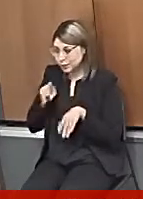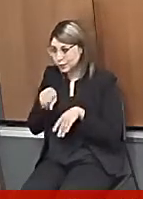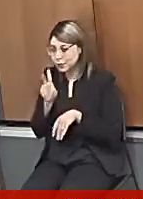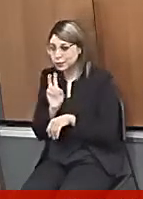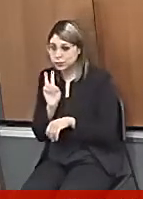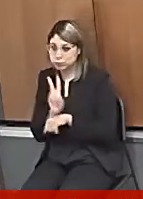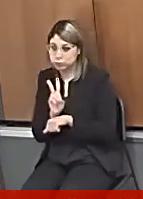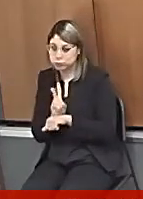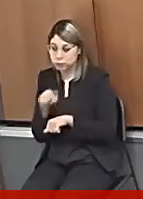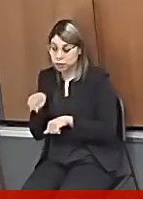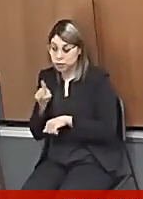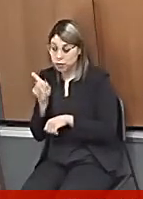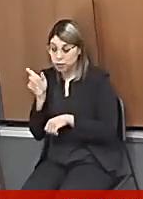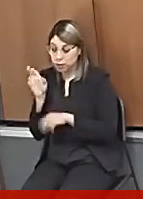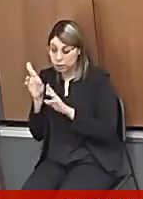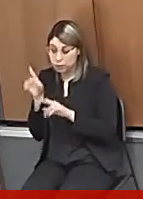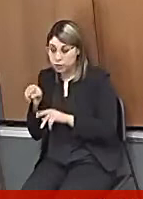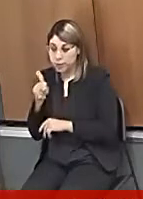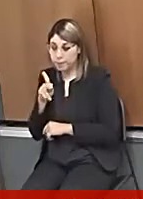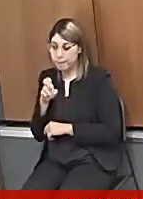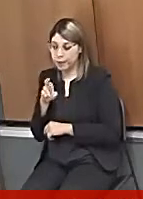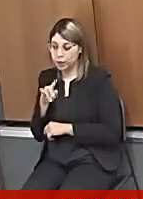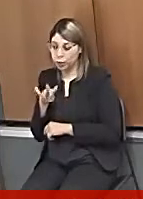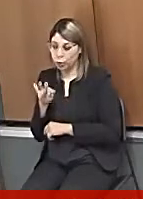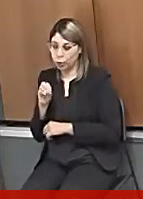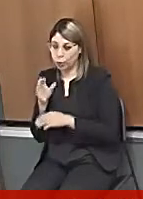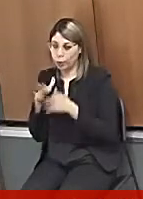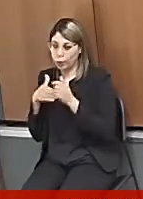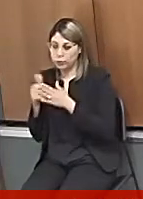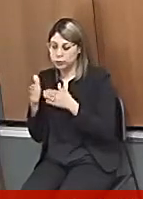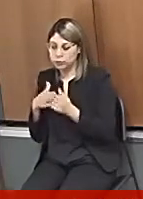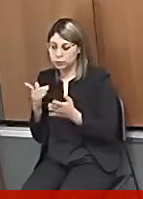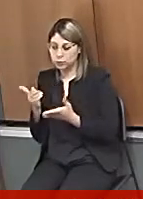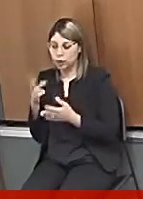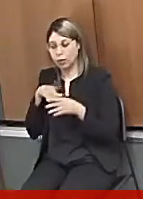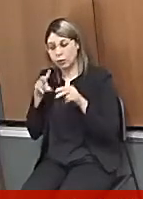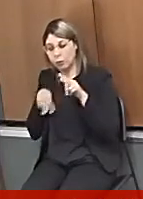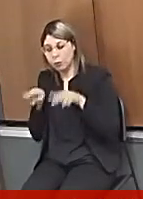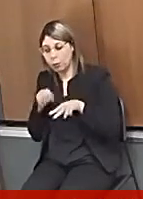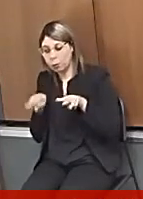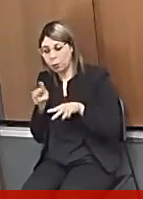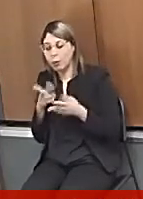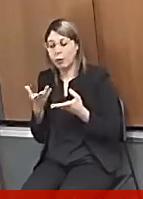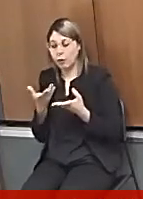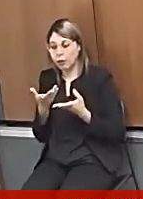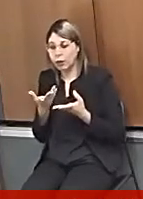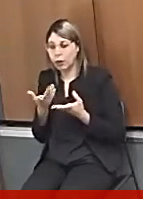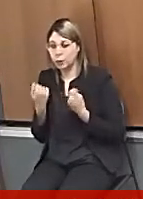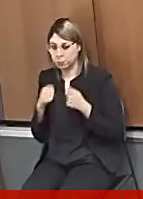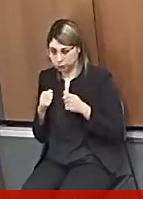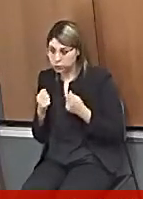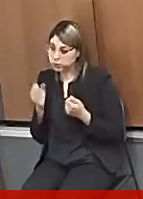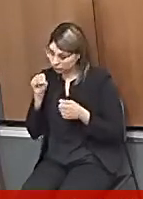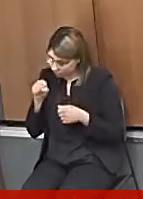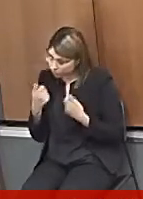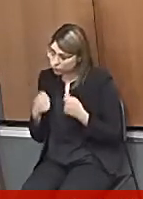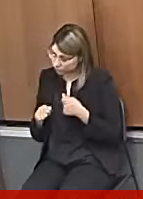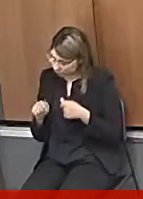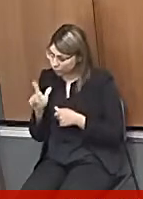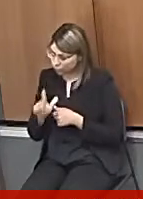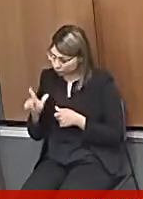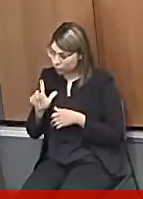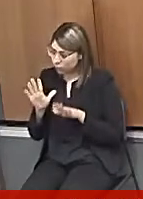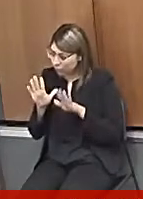peritos que vão lá que passam pela situação da perícia médica que tem que passar mesmo